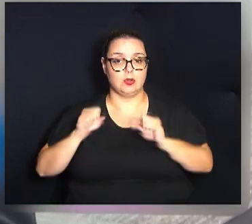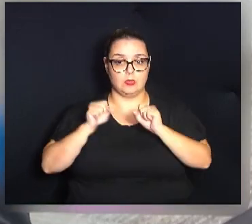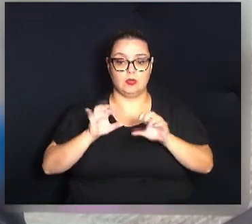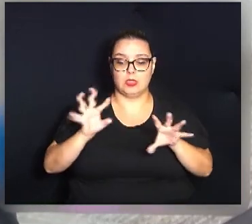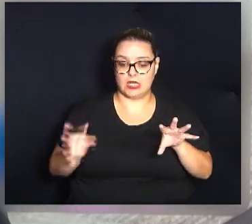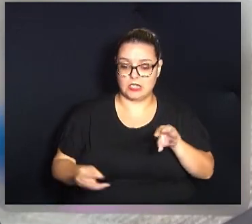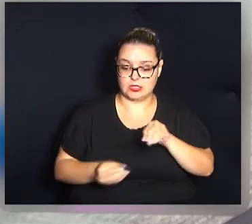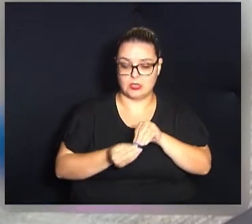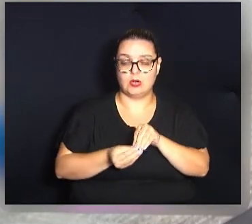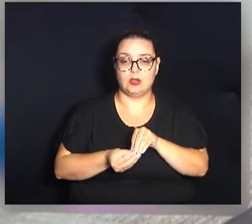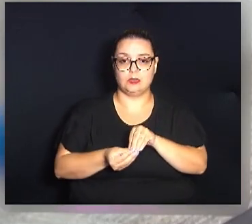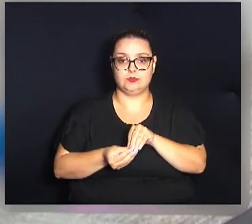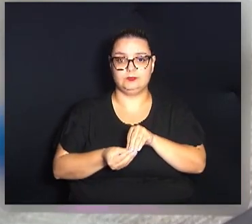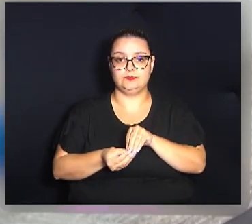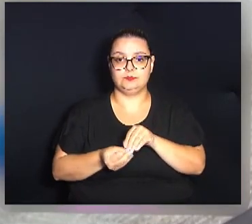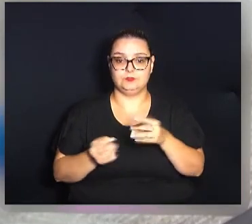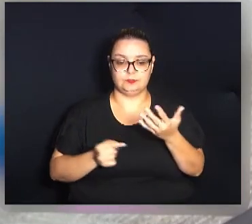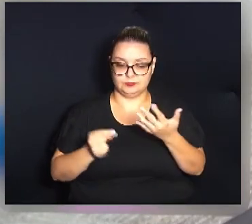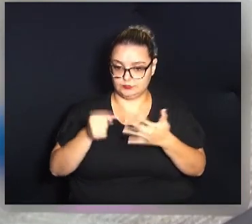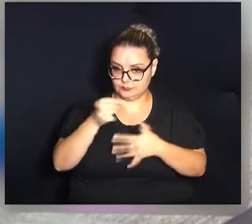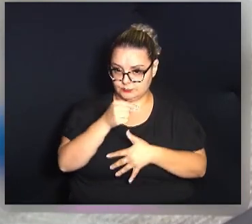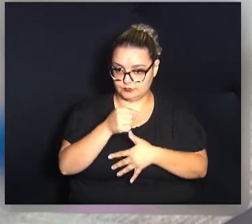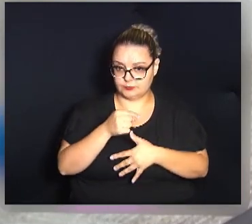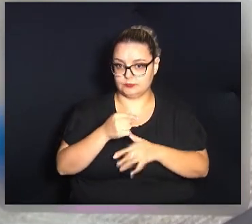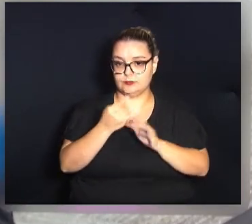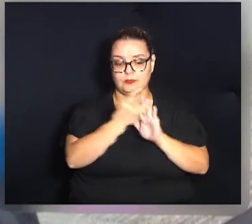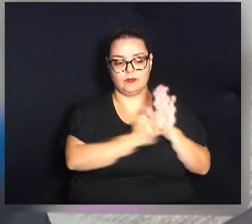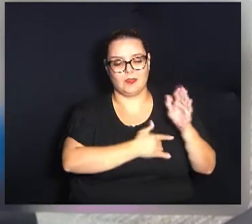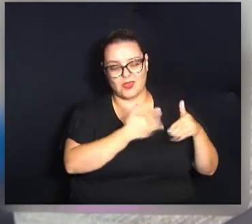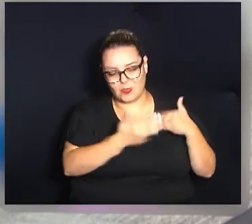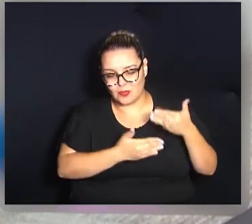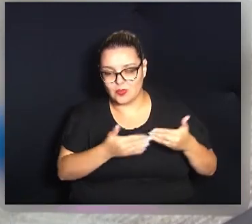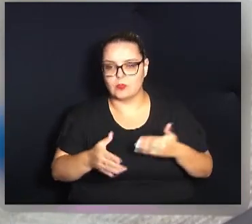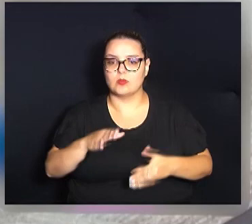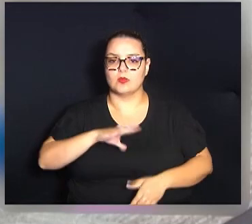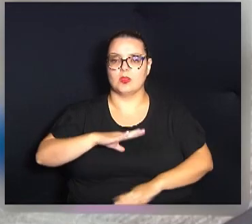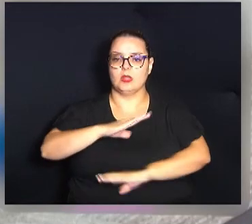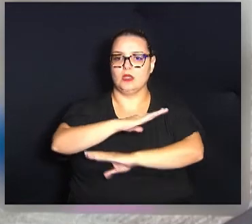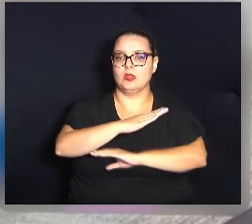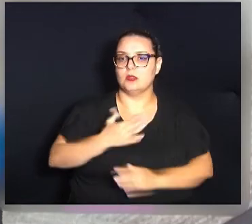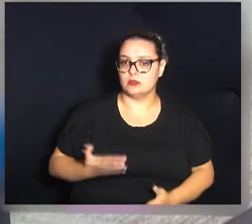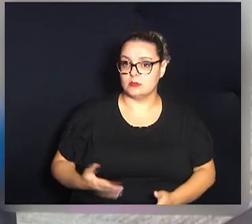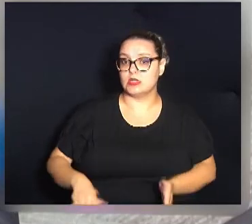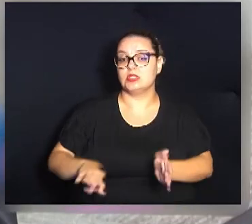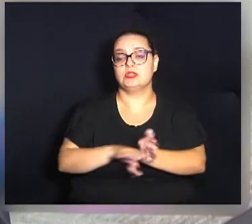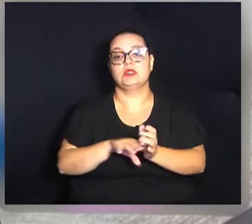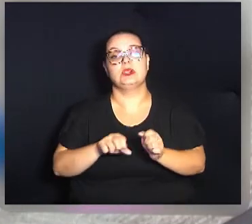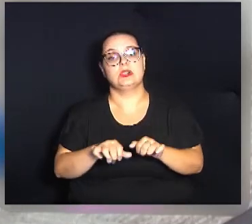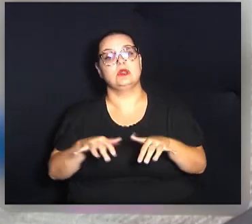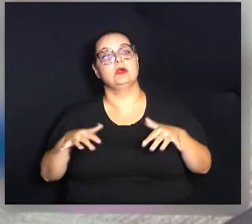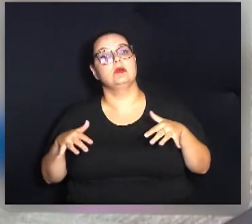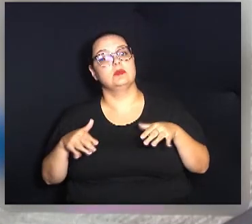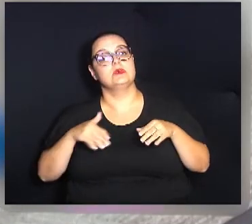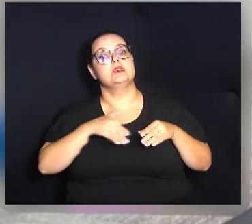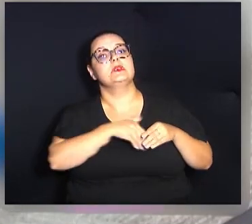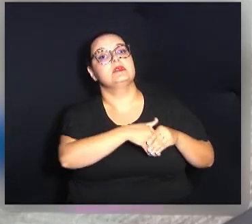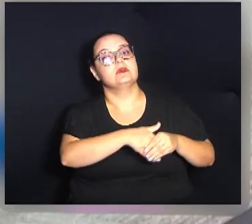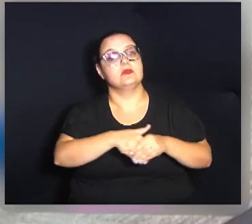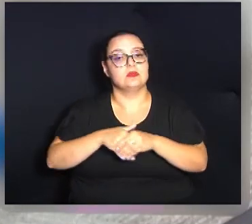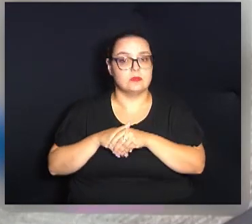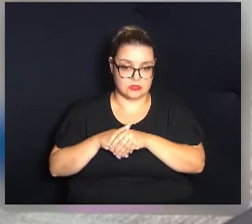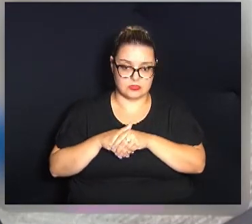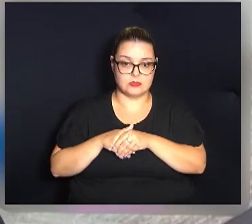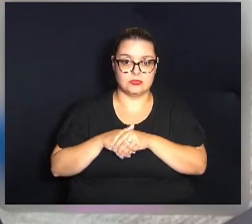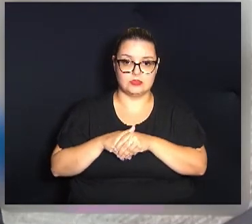concluir as questões burocráticas na Câmara para poder vir até o plenário e ser votado no plenário